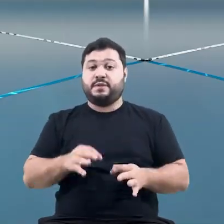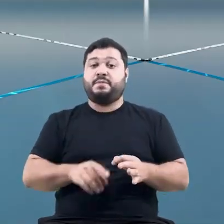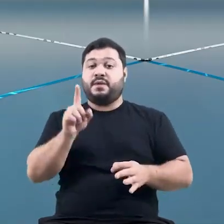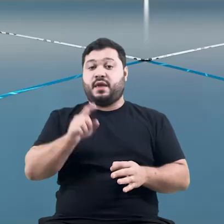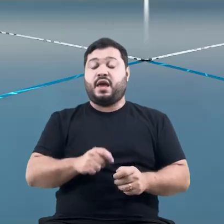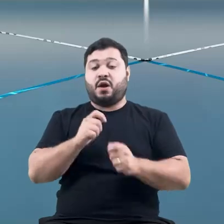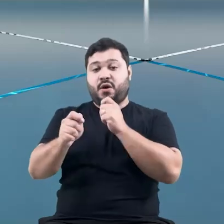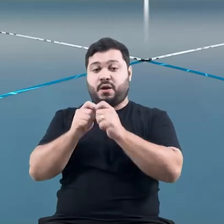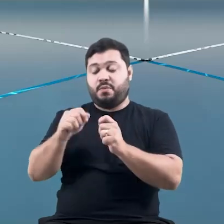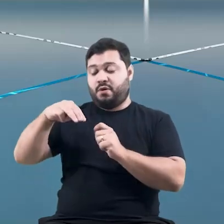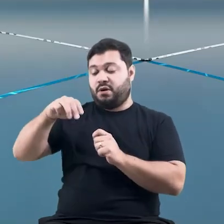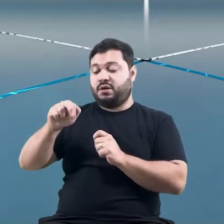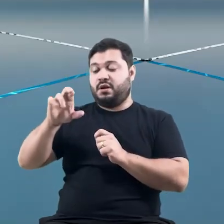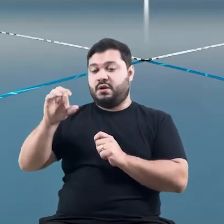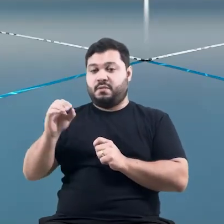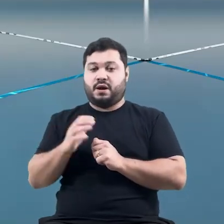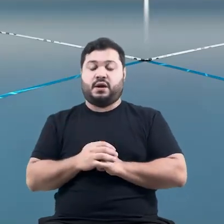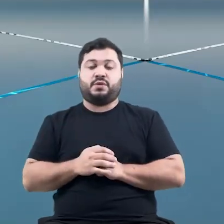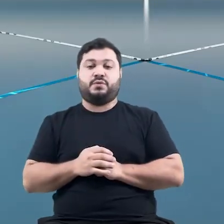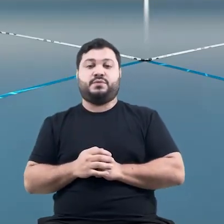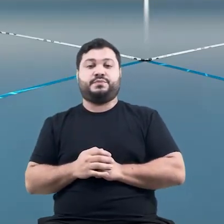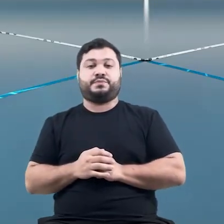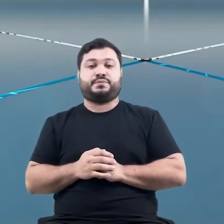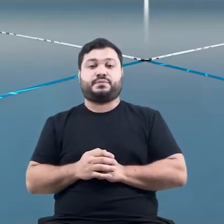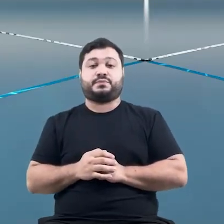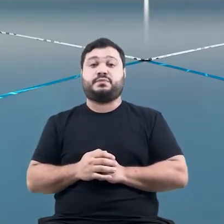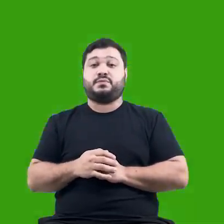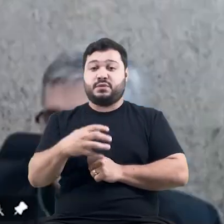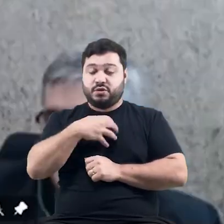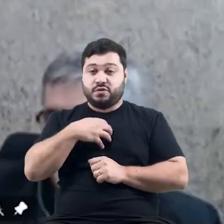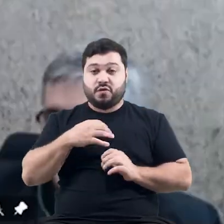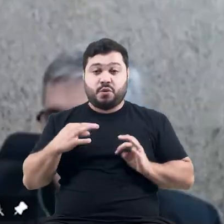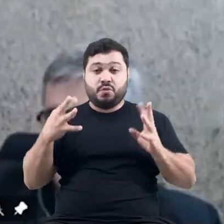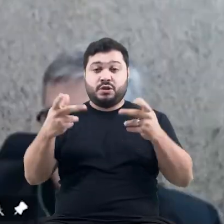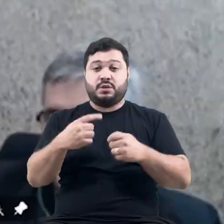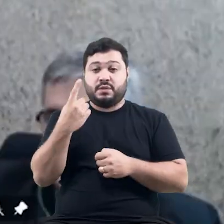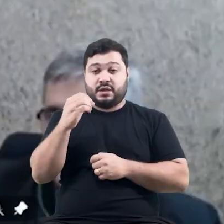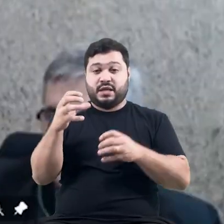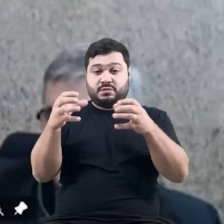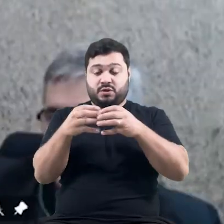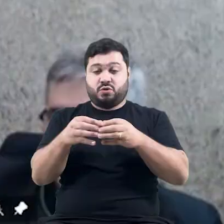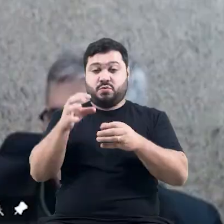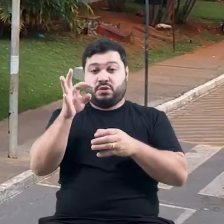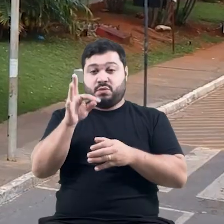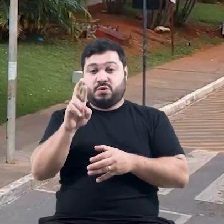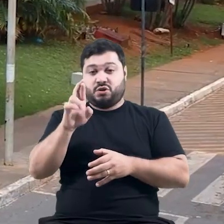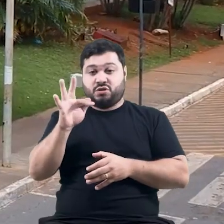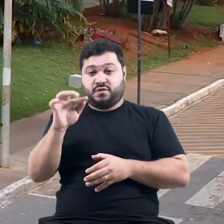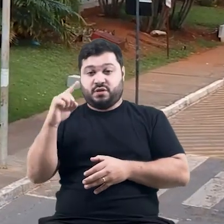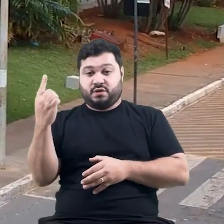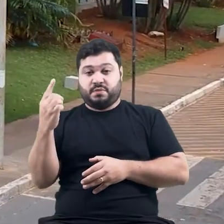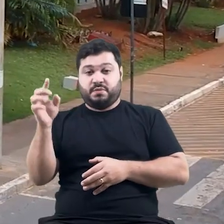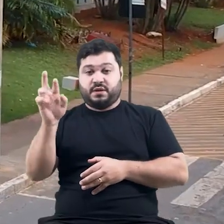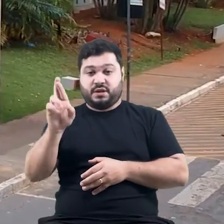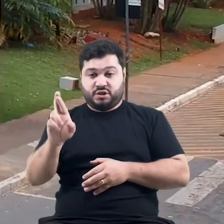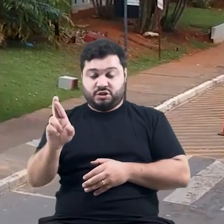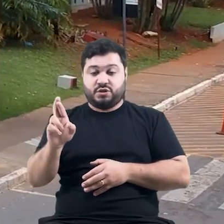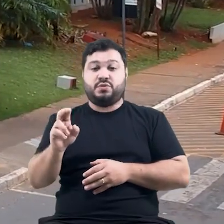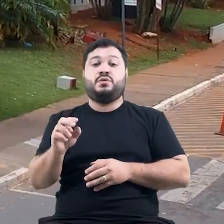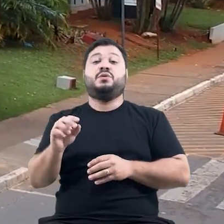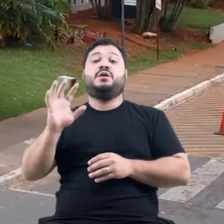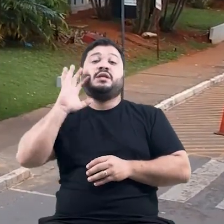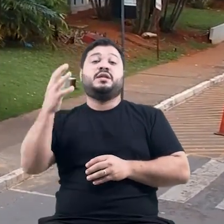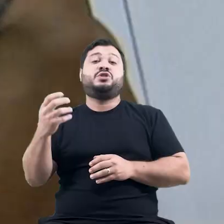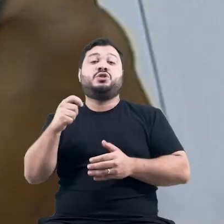um caso assim é o repórter Marco Antônio Feitosa. De forma unânime, a 10ª turma do Tribunal Regional Federal da 1ª